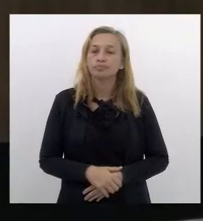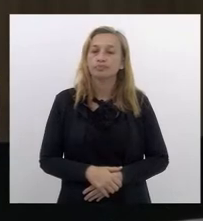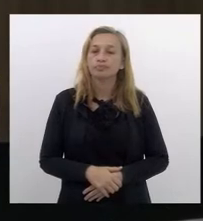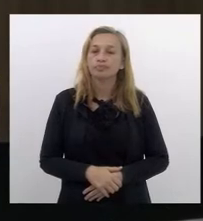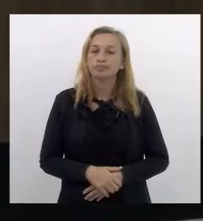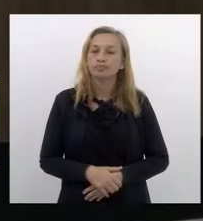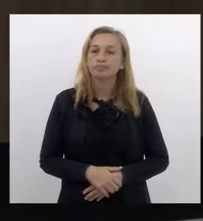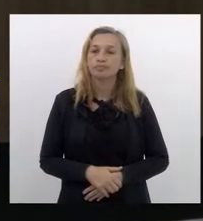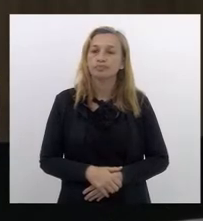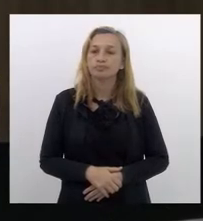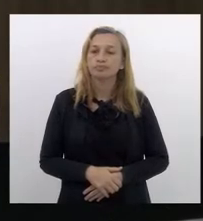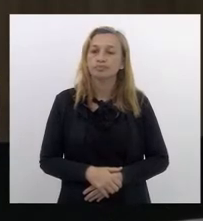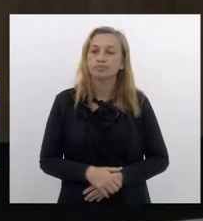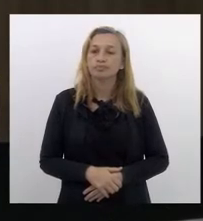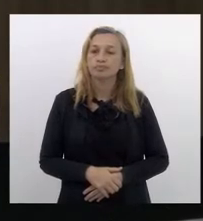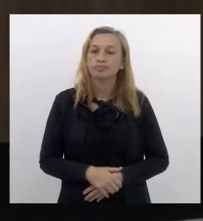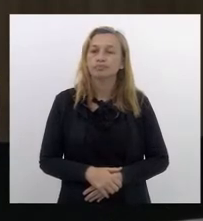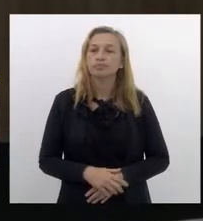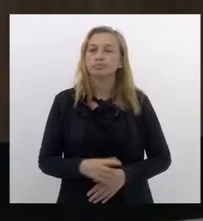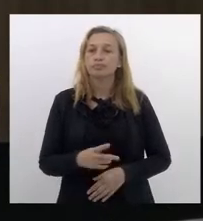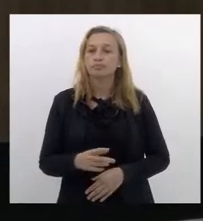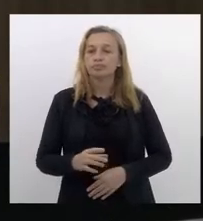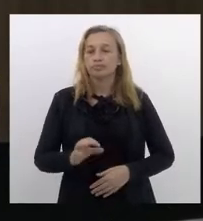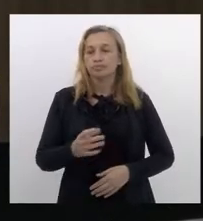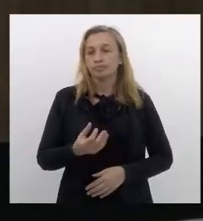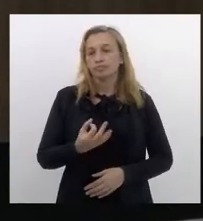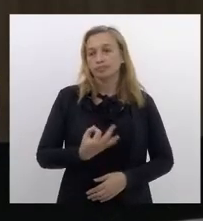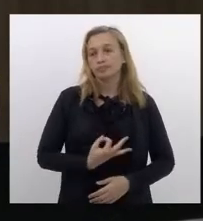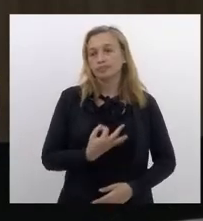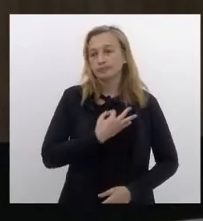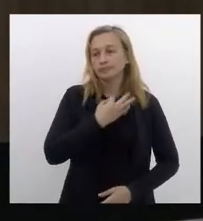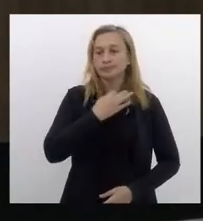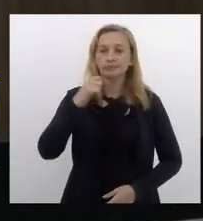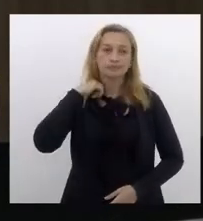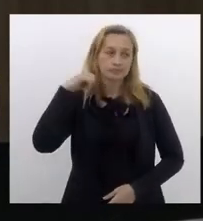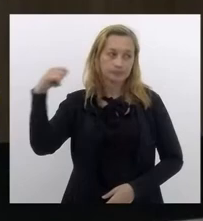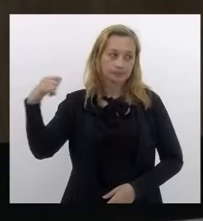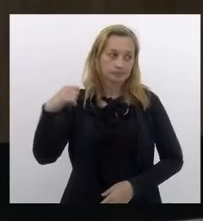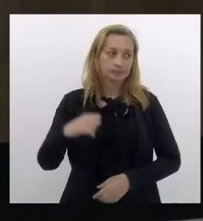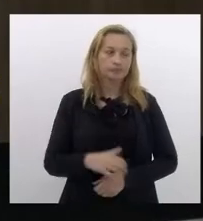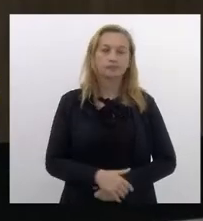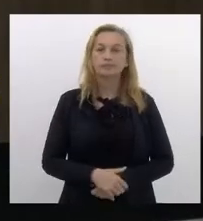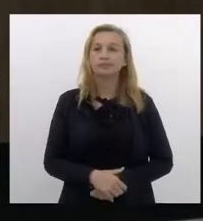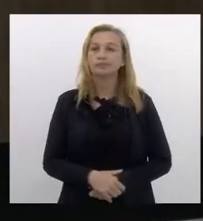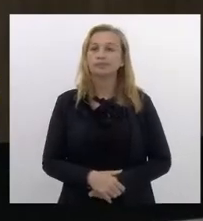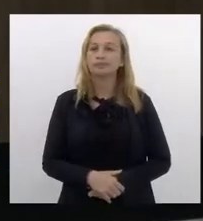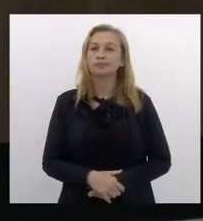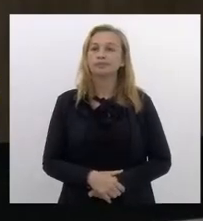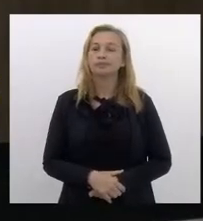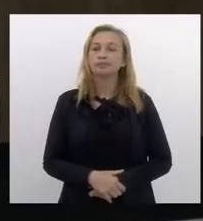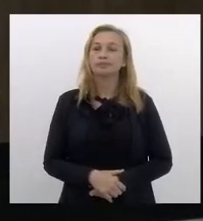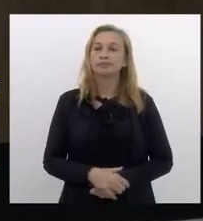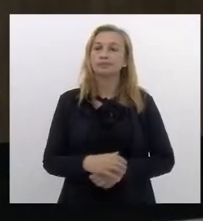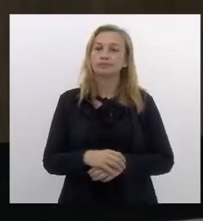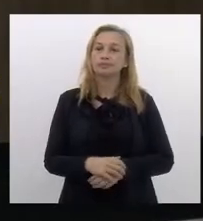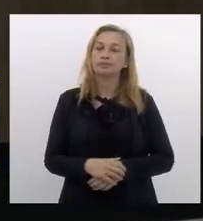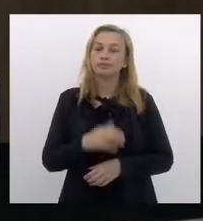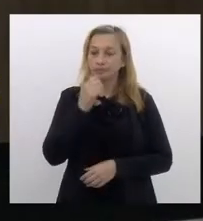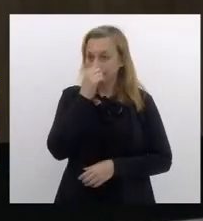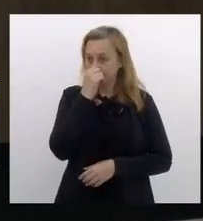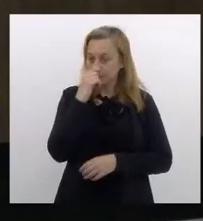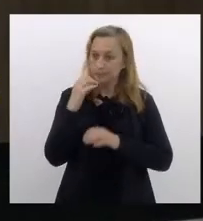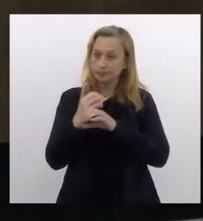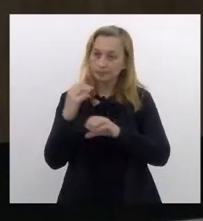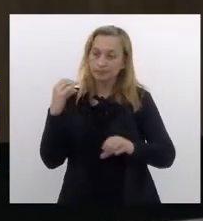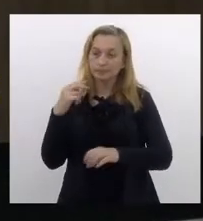elevada que esta Casa concede, que é a Medalha Tiradentes, em caráter póstumo, ao engenheiro